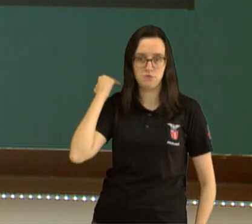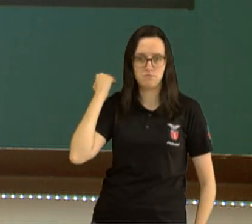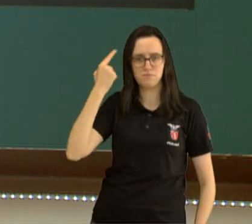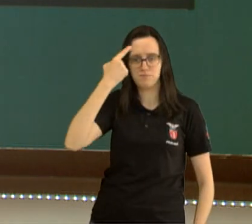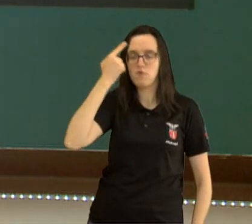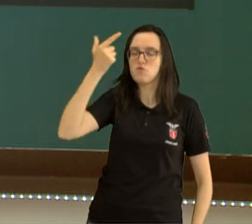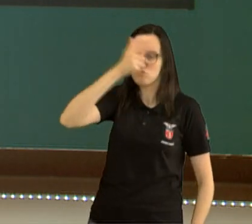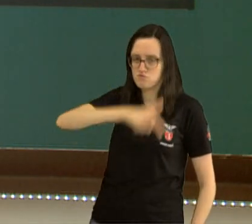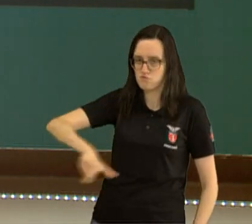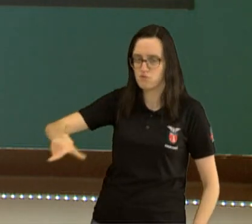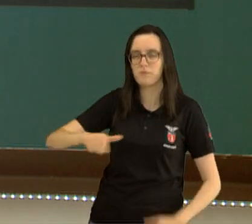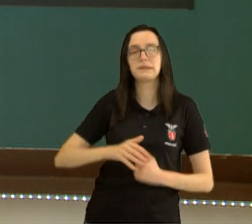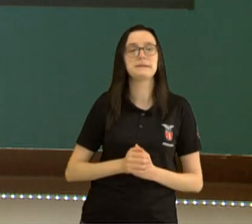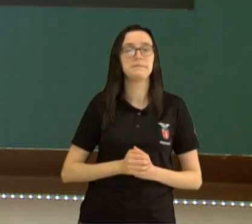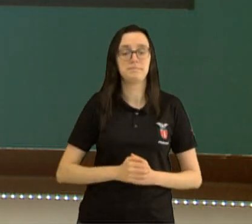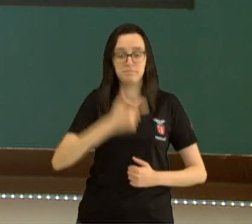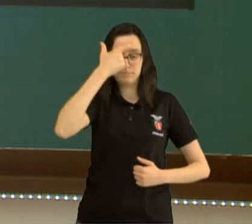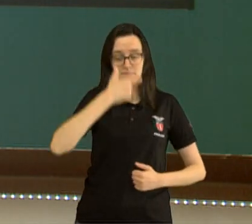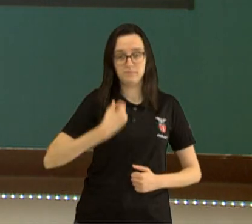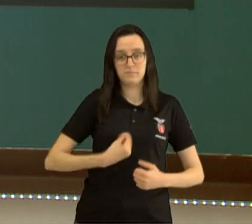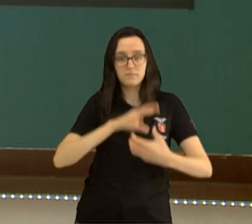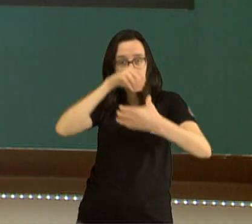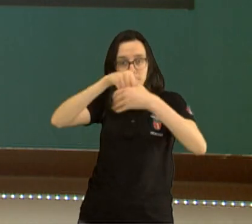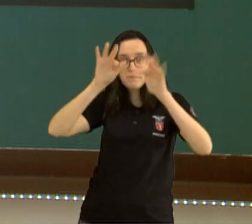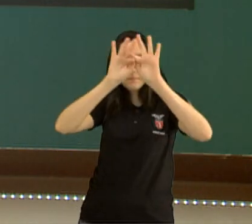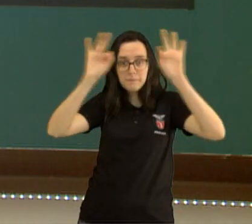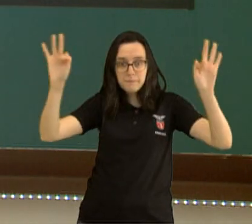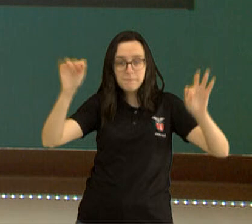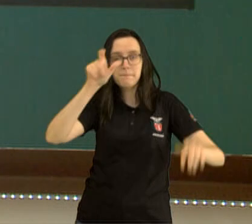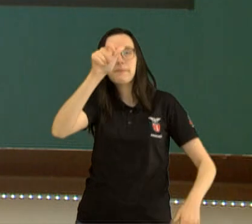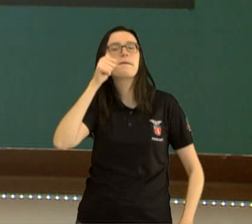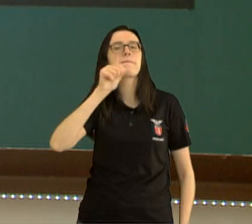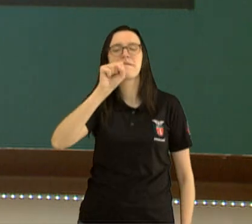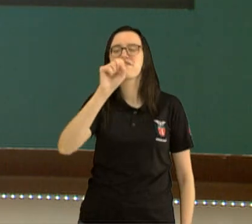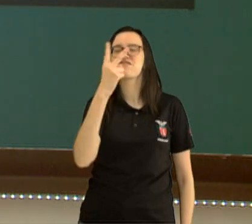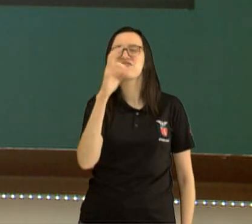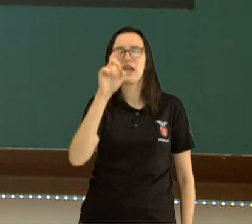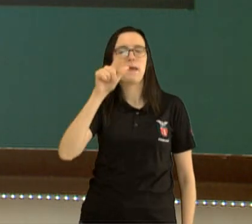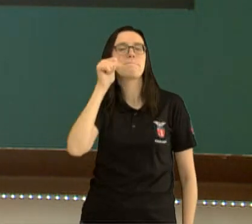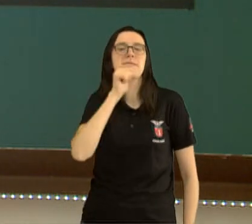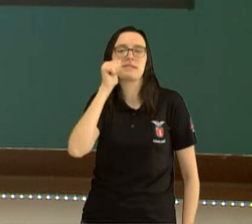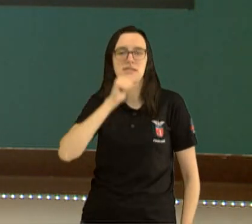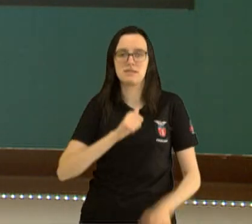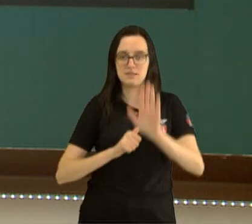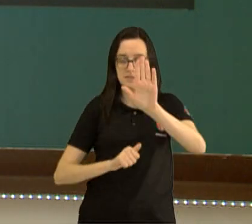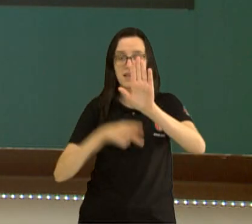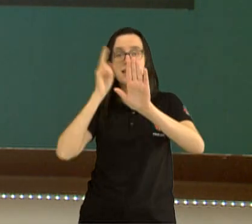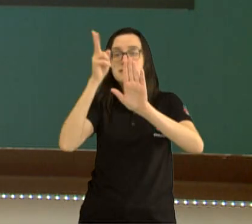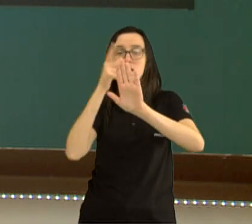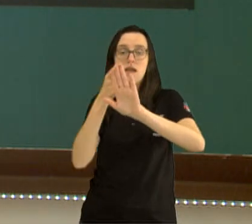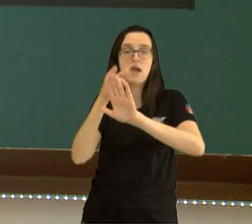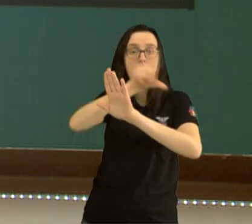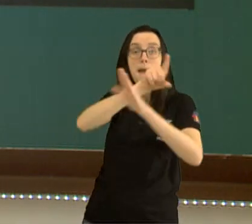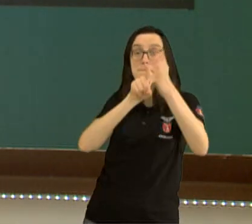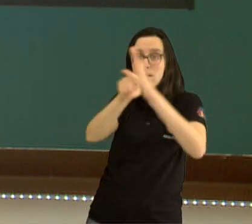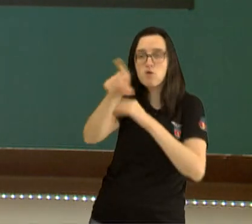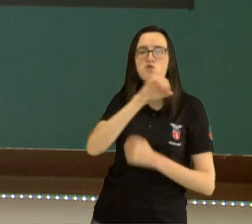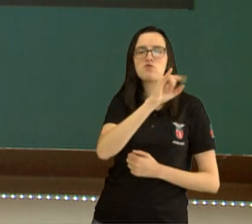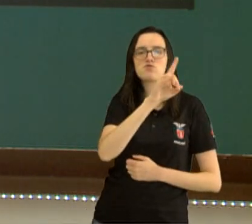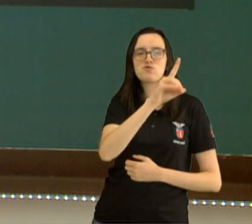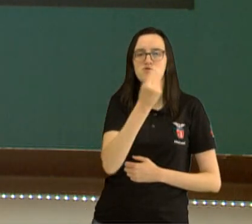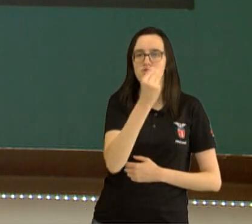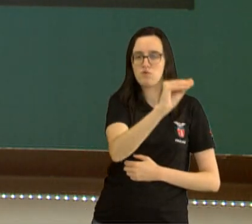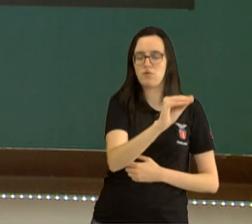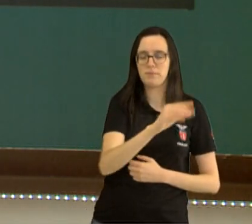de novo, o sujeito da minha frase está aqui, ó, o she, e ele vem sempre antes do sujeito na hora da pergunta. Então vejam